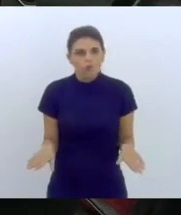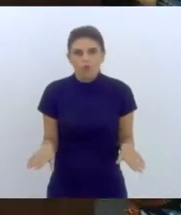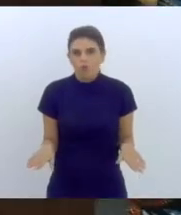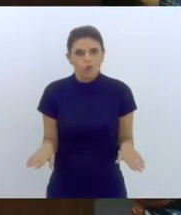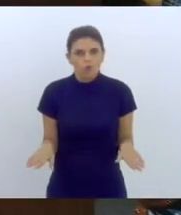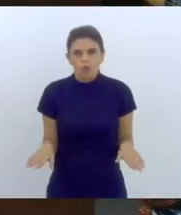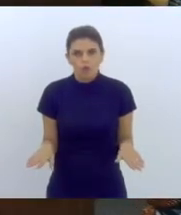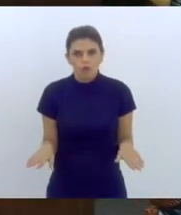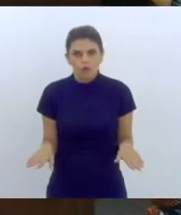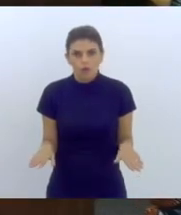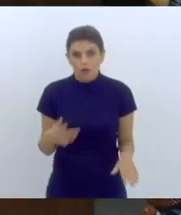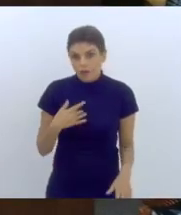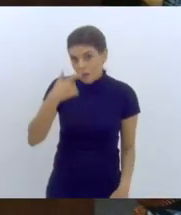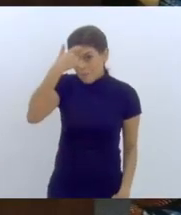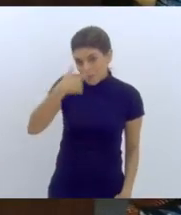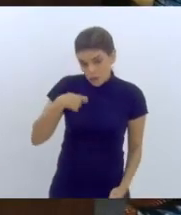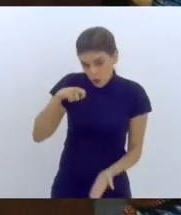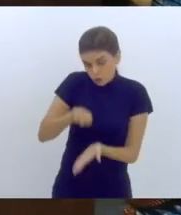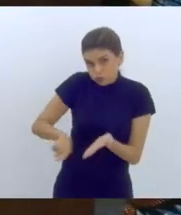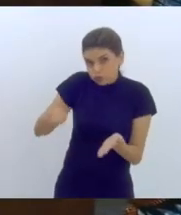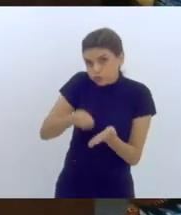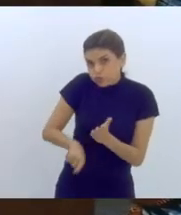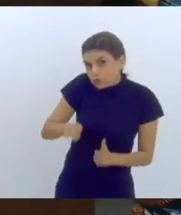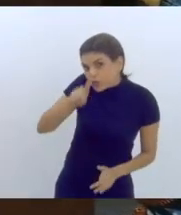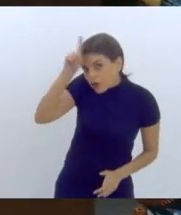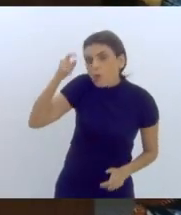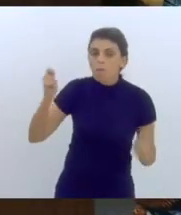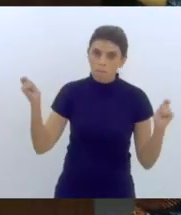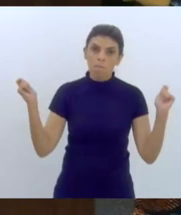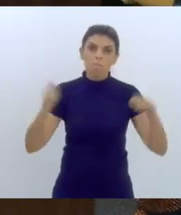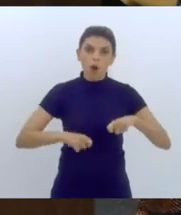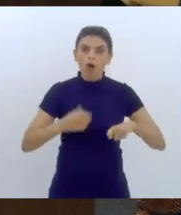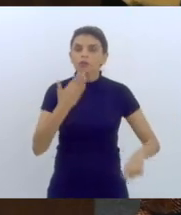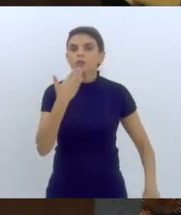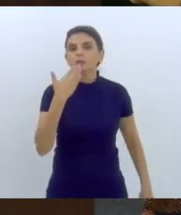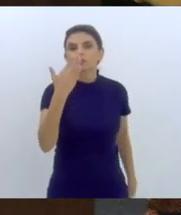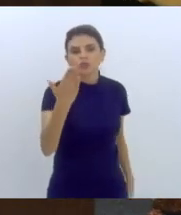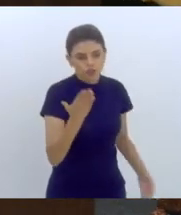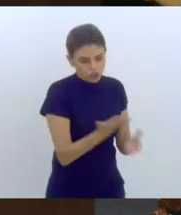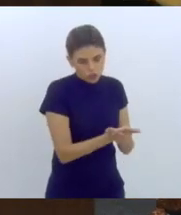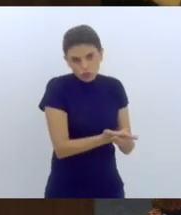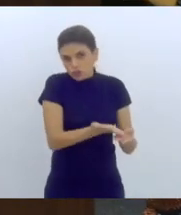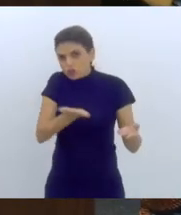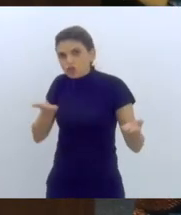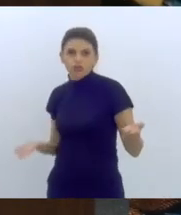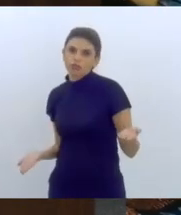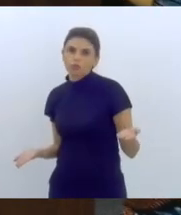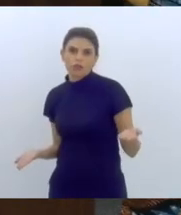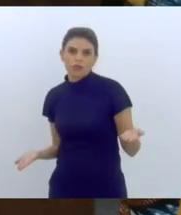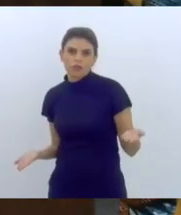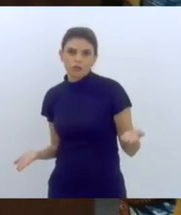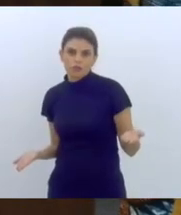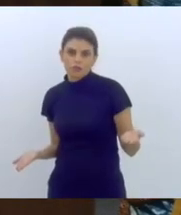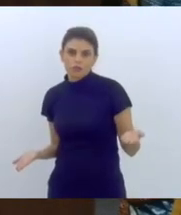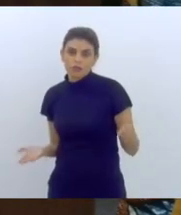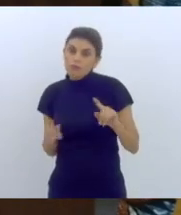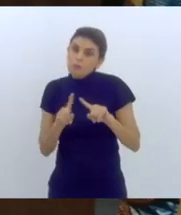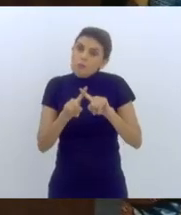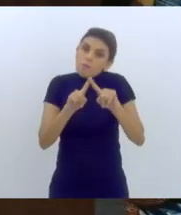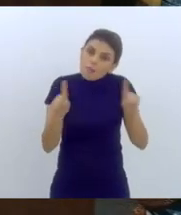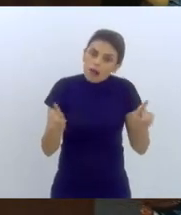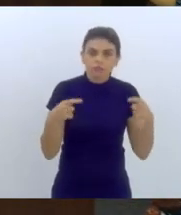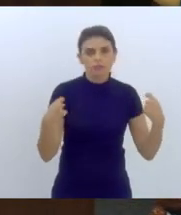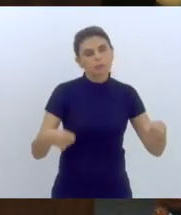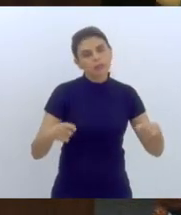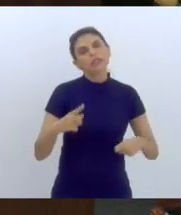Acabou. Os autores sempre podem pedir para tirar o projeto de pauta, desde que não